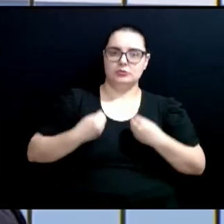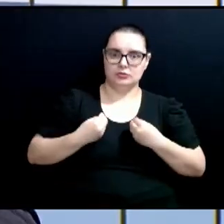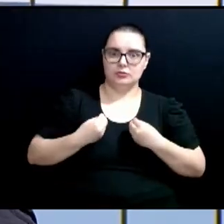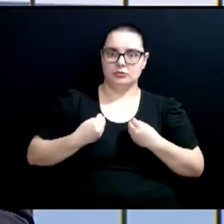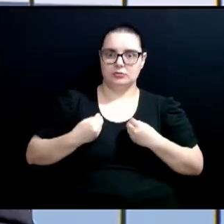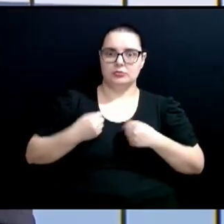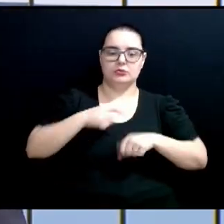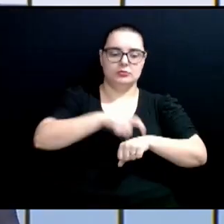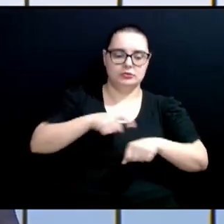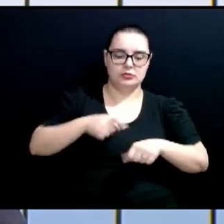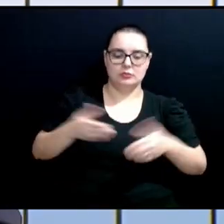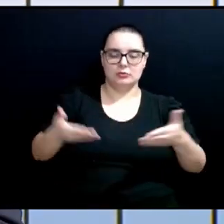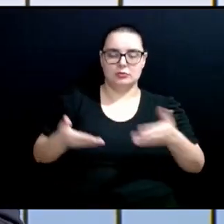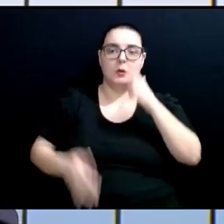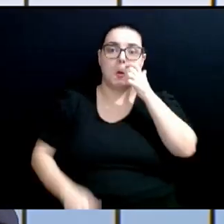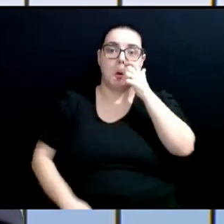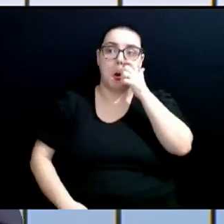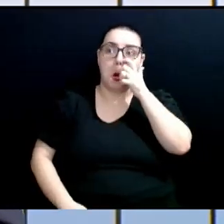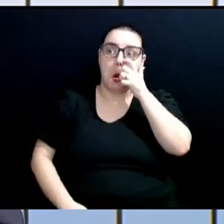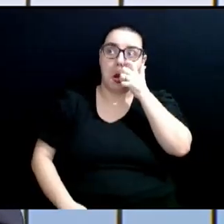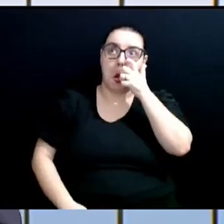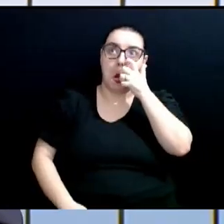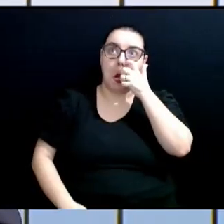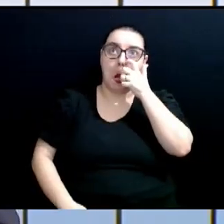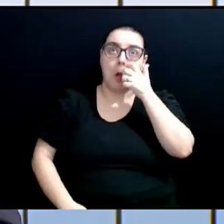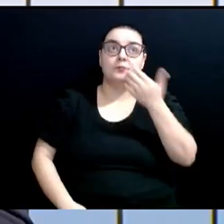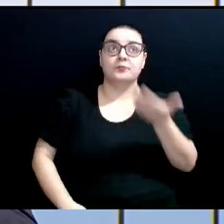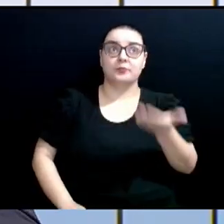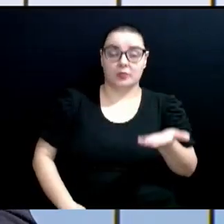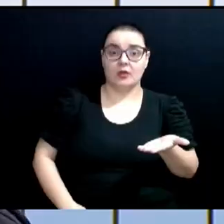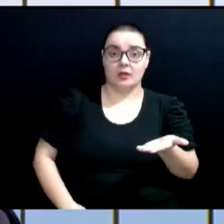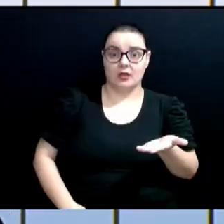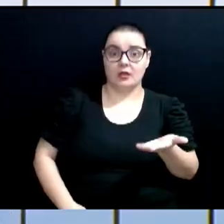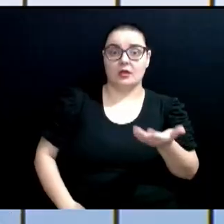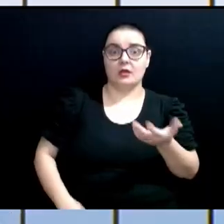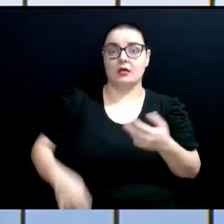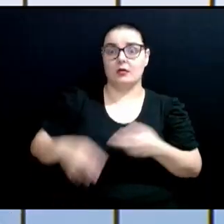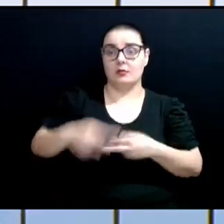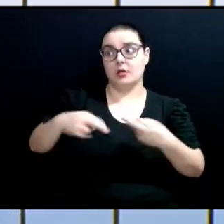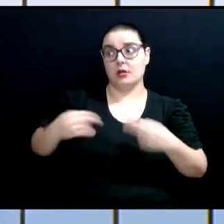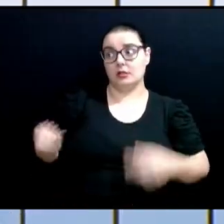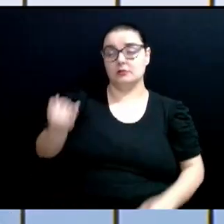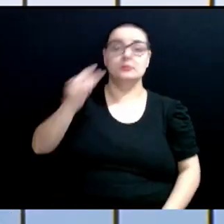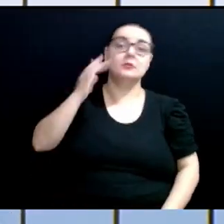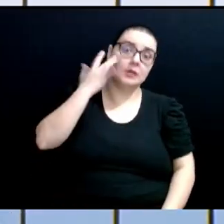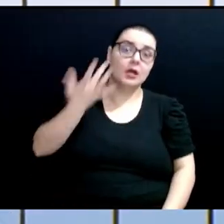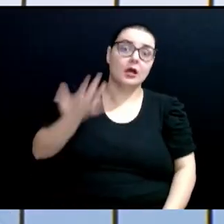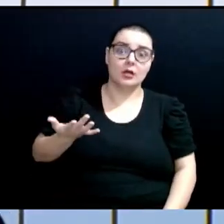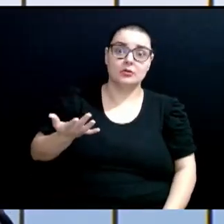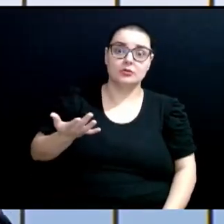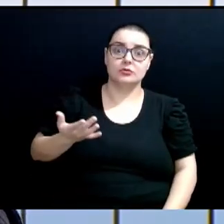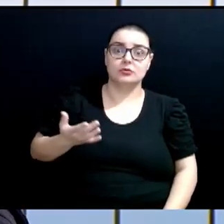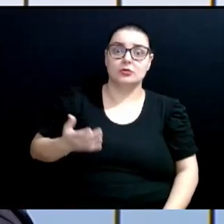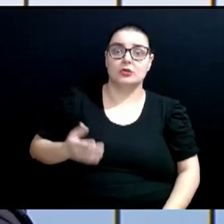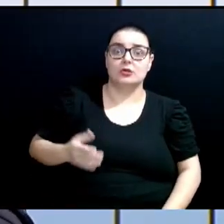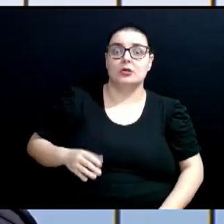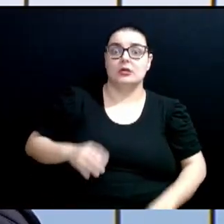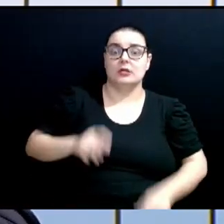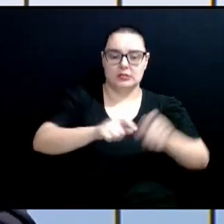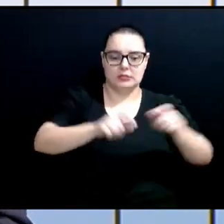hoje. Isso uma questão muito importante. E acho que o Constituinte de 88 foi muito